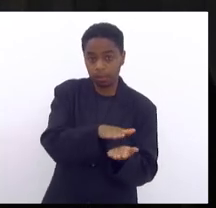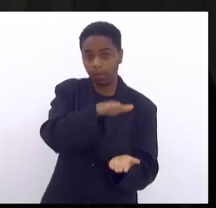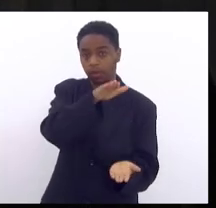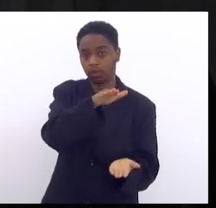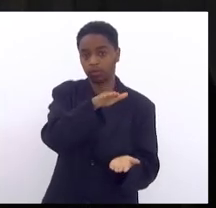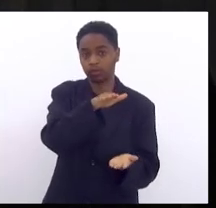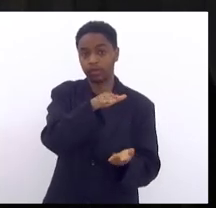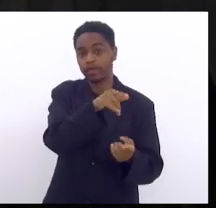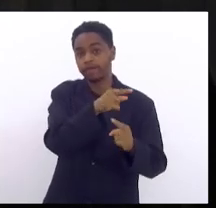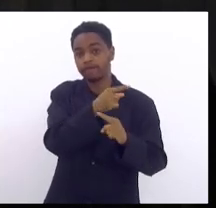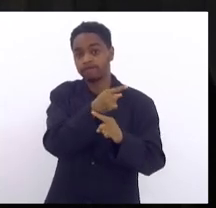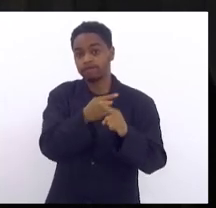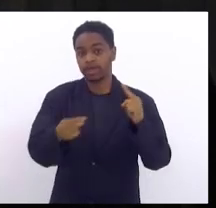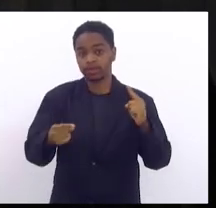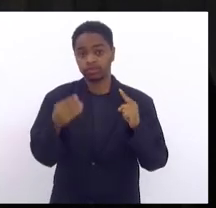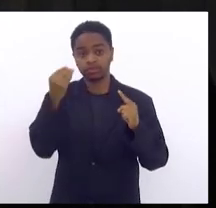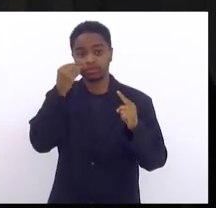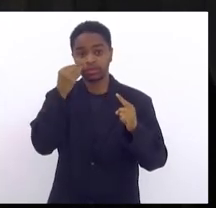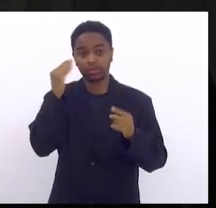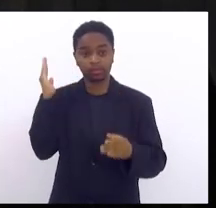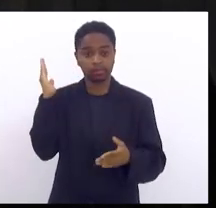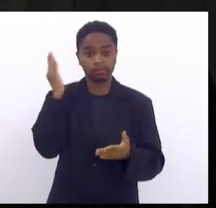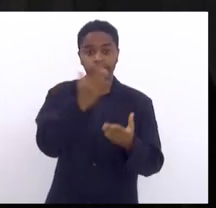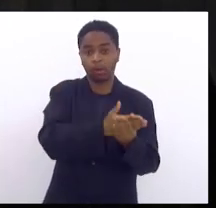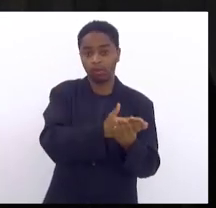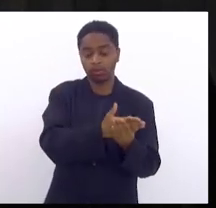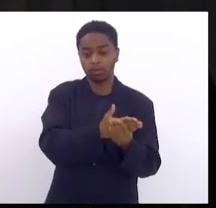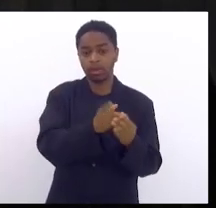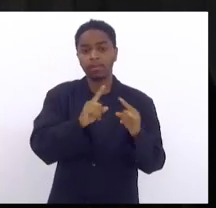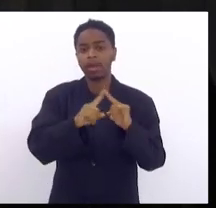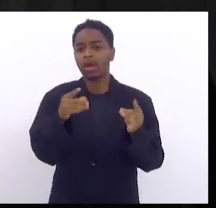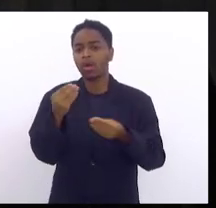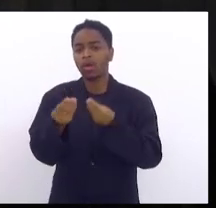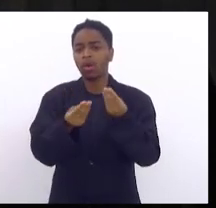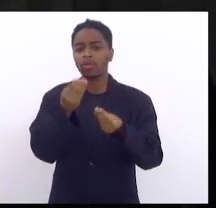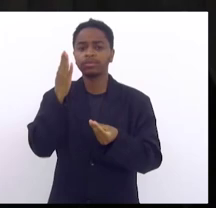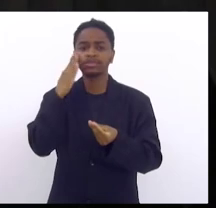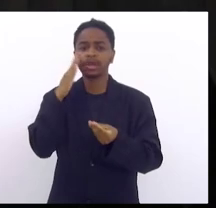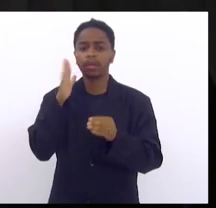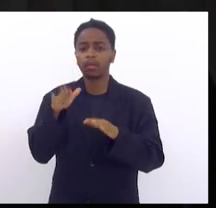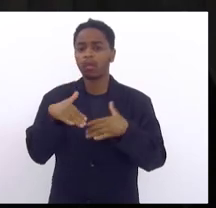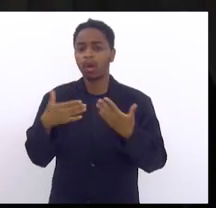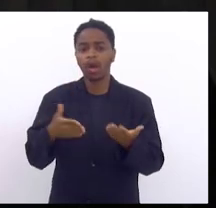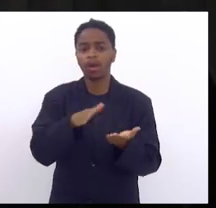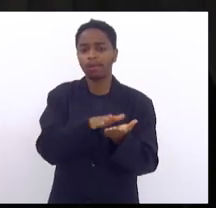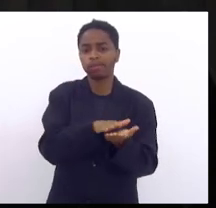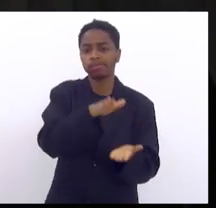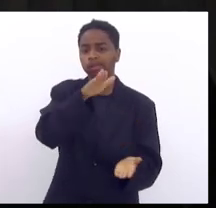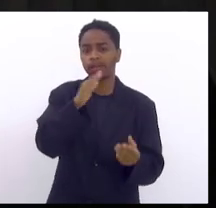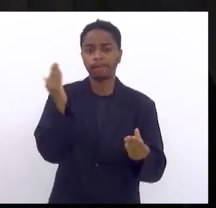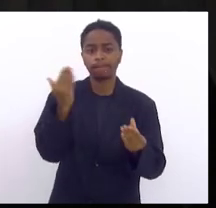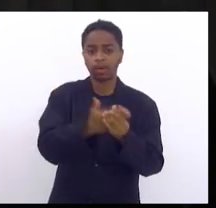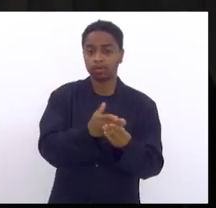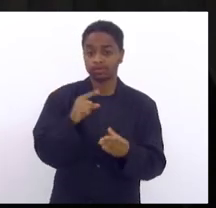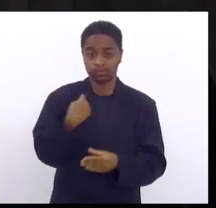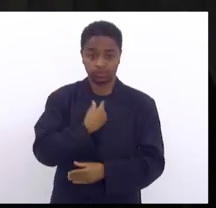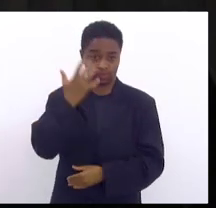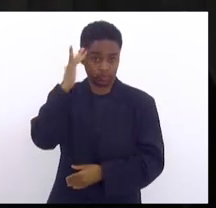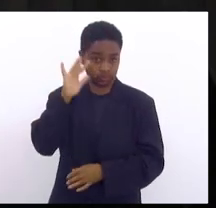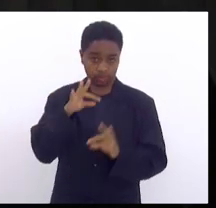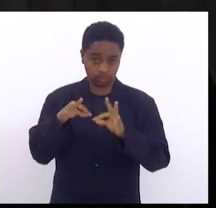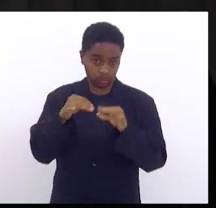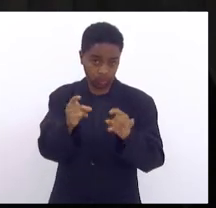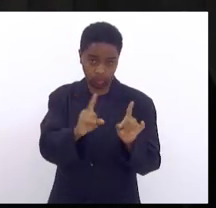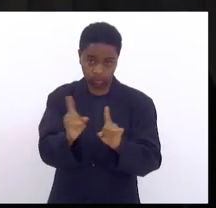dos vetos que serão derrubados. E como é que a gente sabe quais são os vetos que serão derrubados? Não sabemos todos,